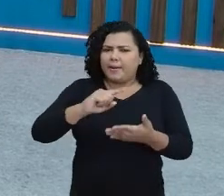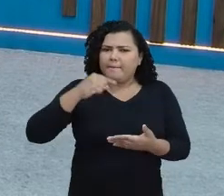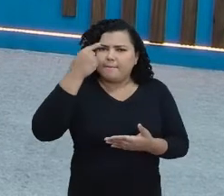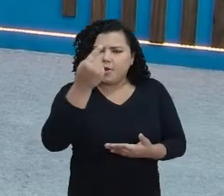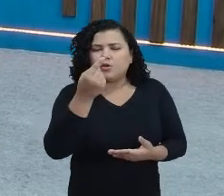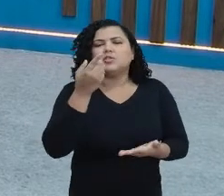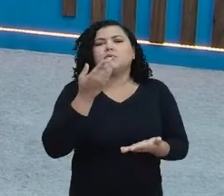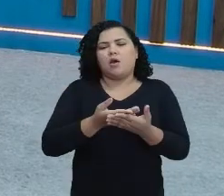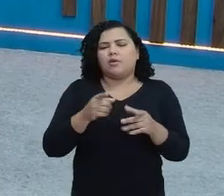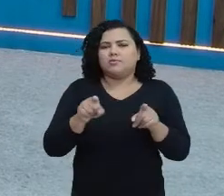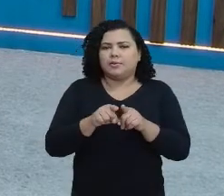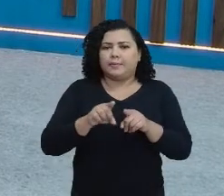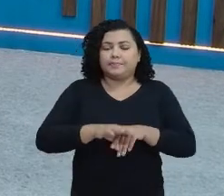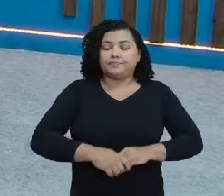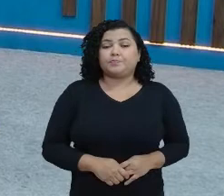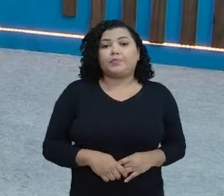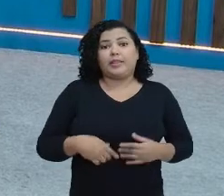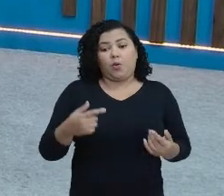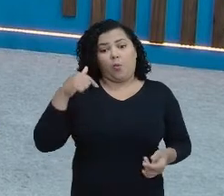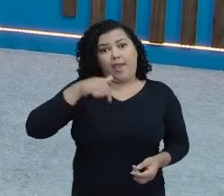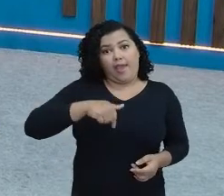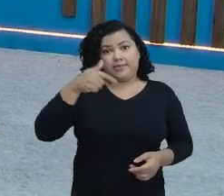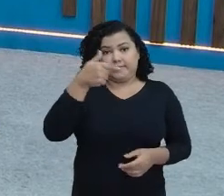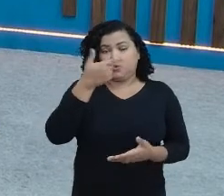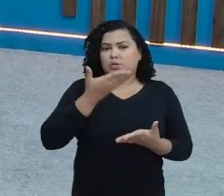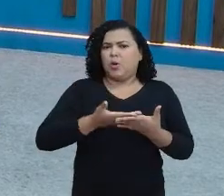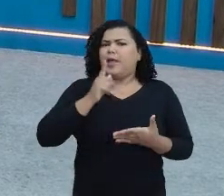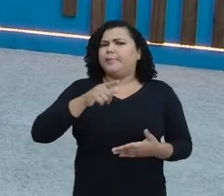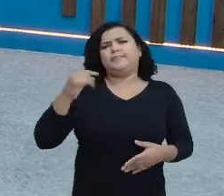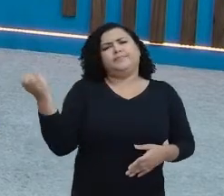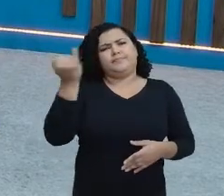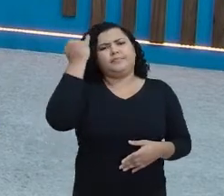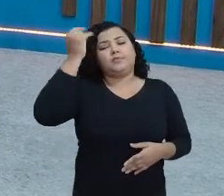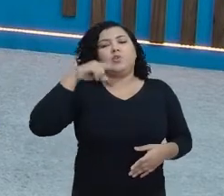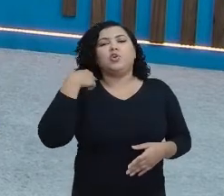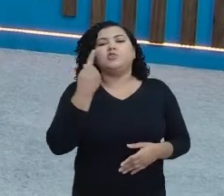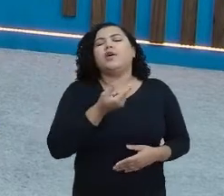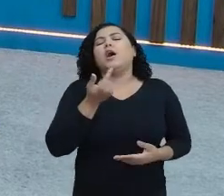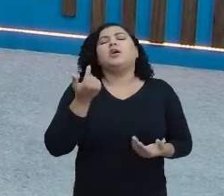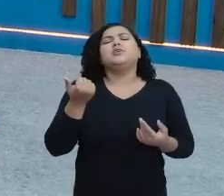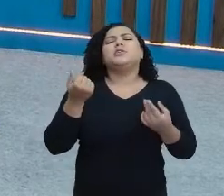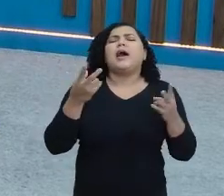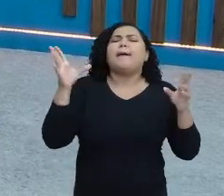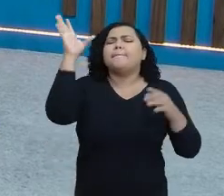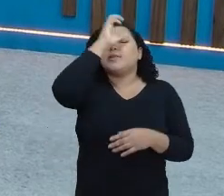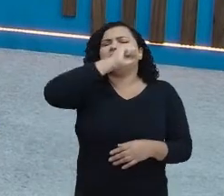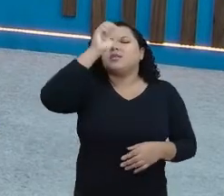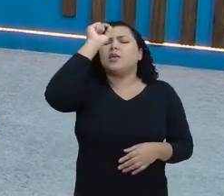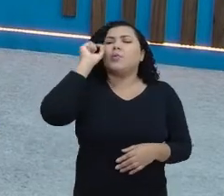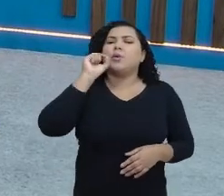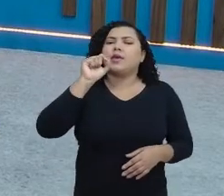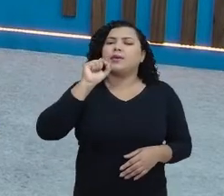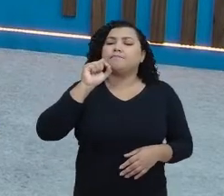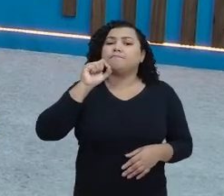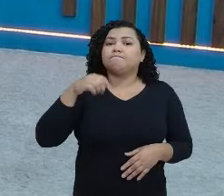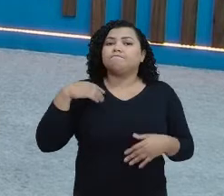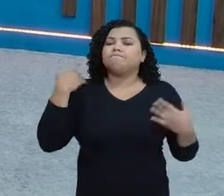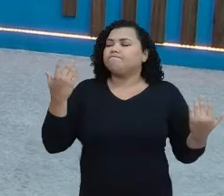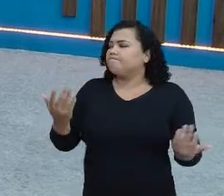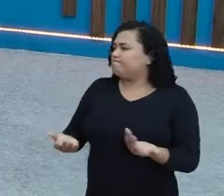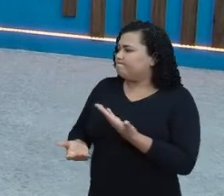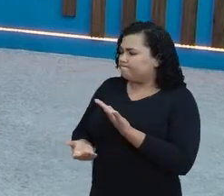aulas, essa é a mais fundamental delas, porque é onde a gente vai discutir as grandezas proporcionais. É onde a gente vai